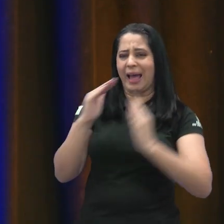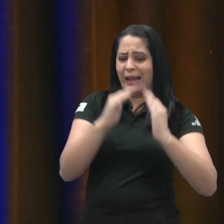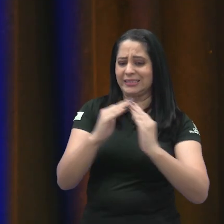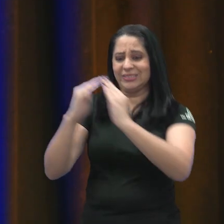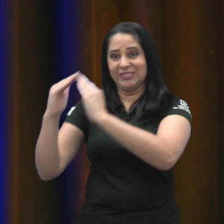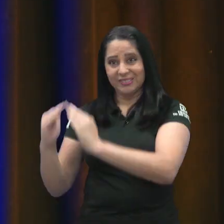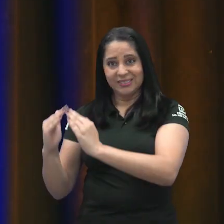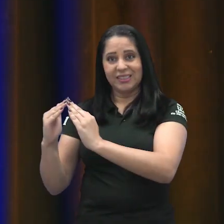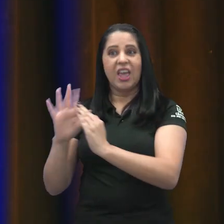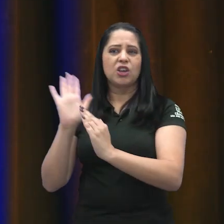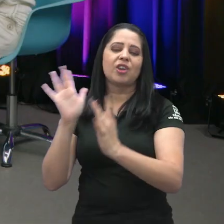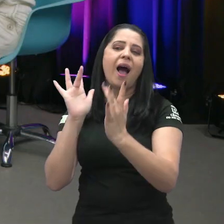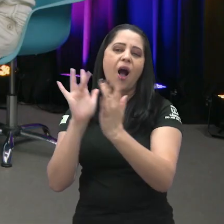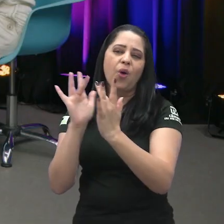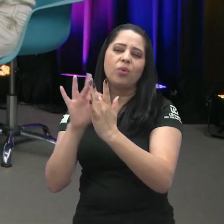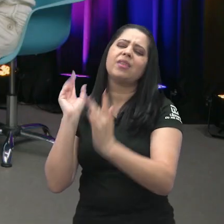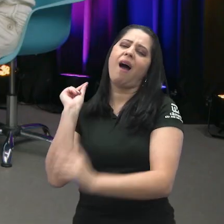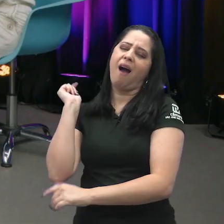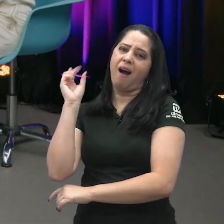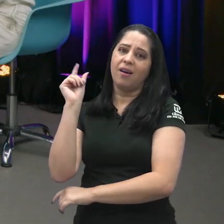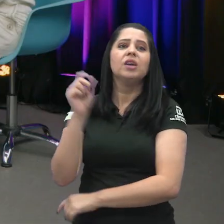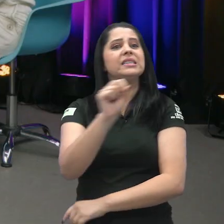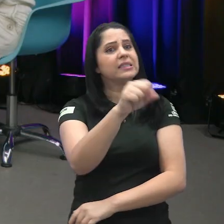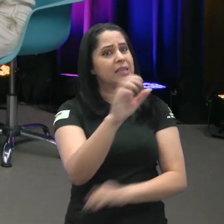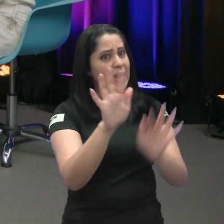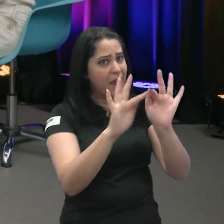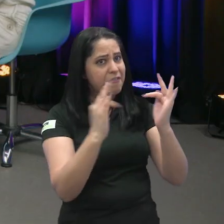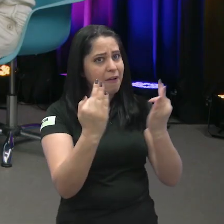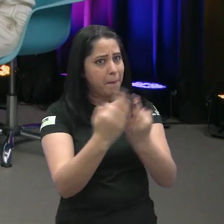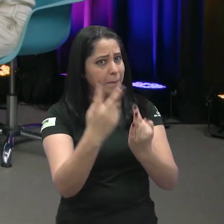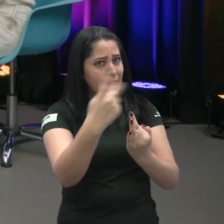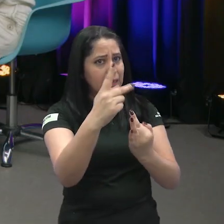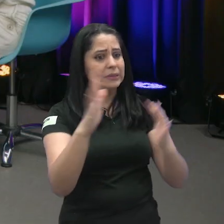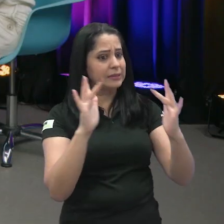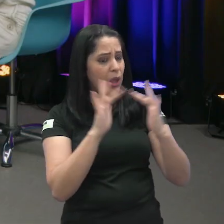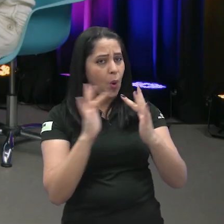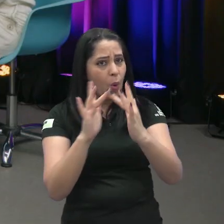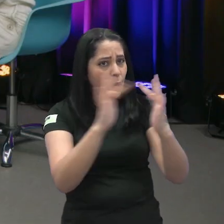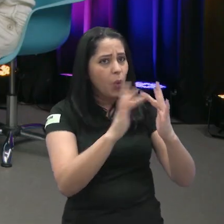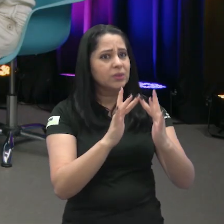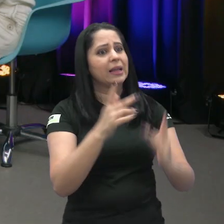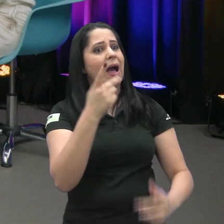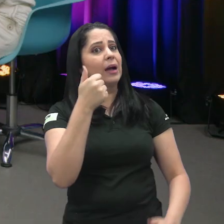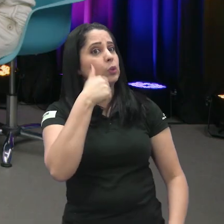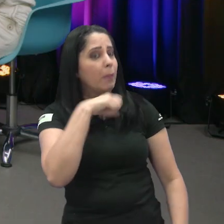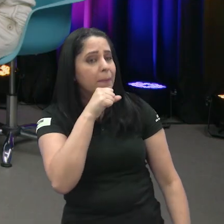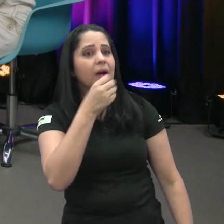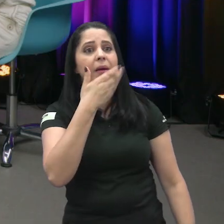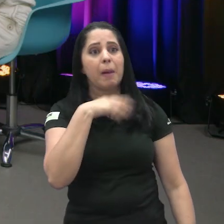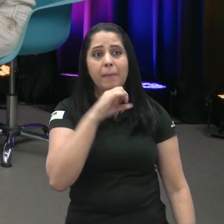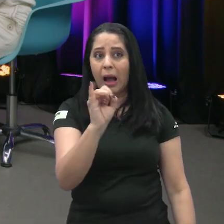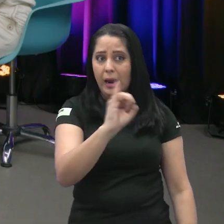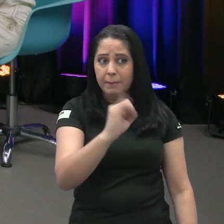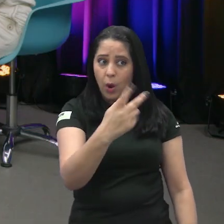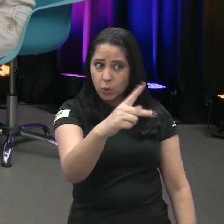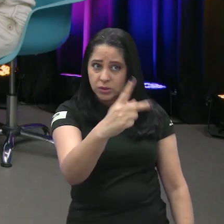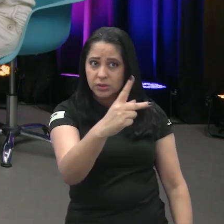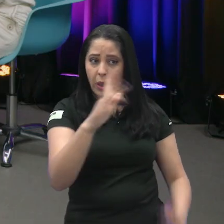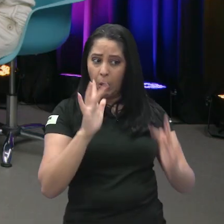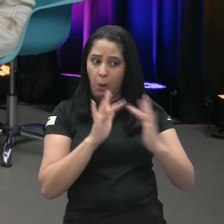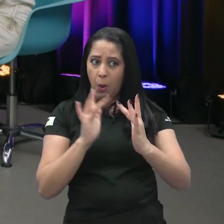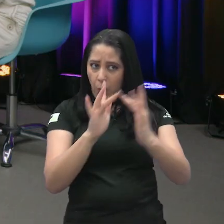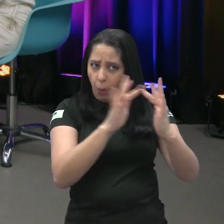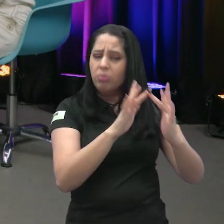vizinhos, né? Já temos um contato de longa data. Sua família é muito próxima, seu pai, sua mãe, seu irmão